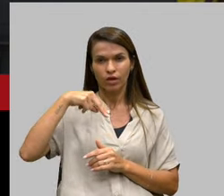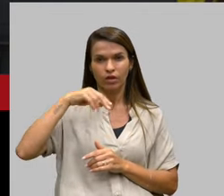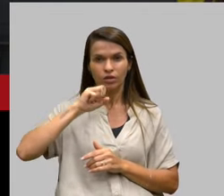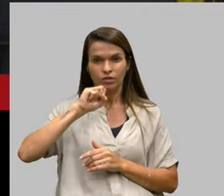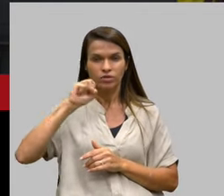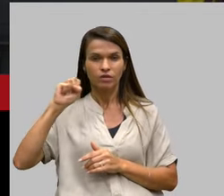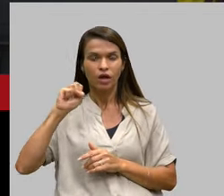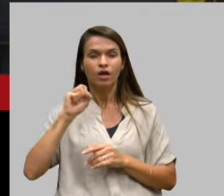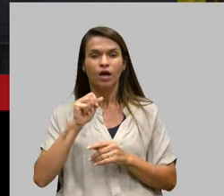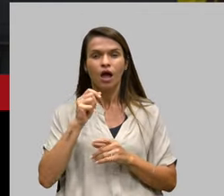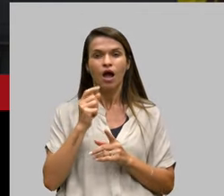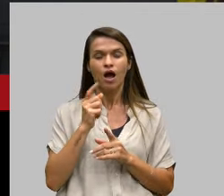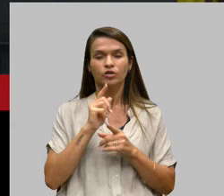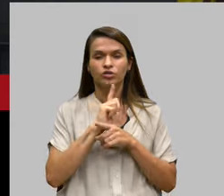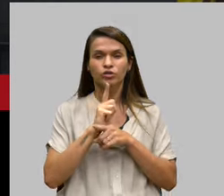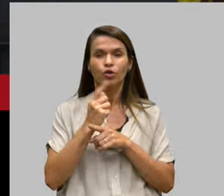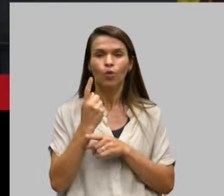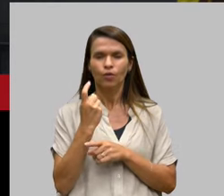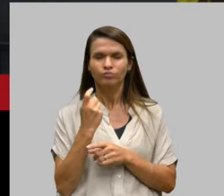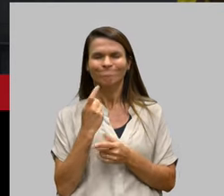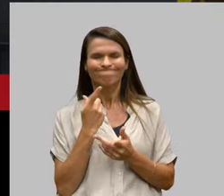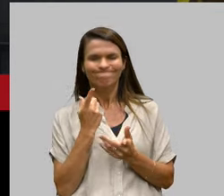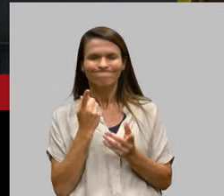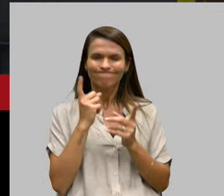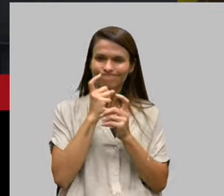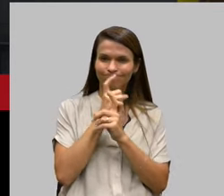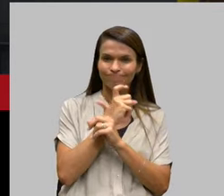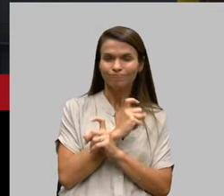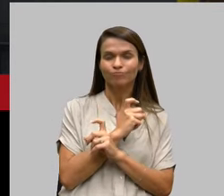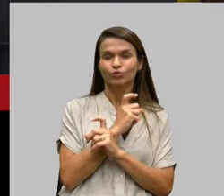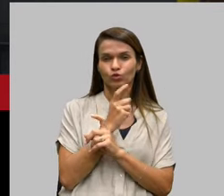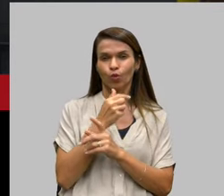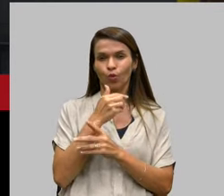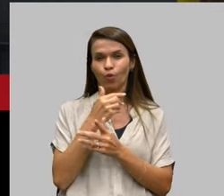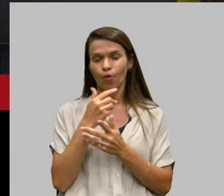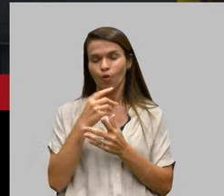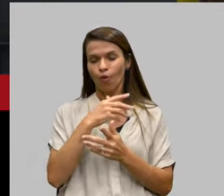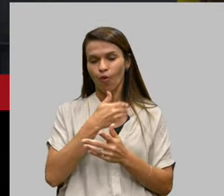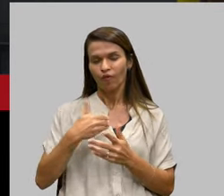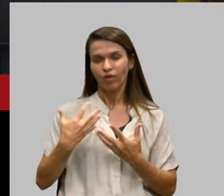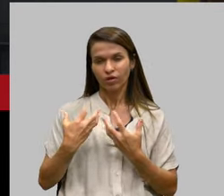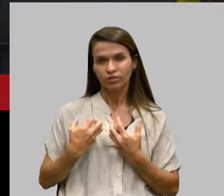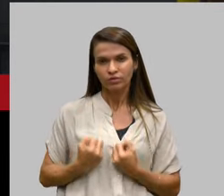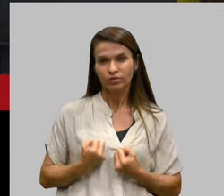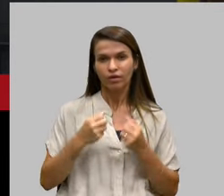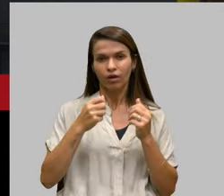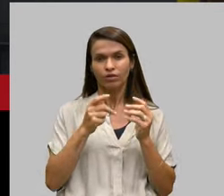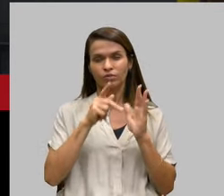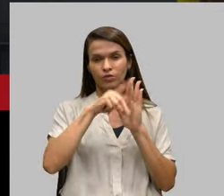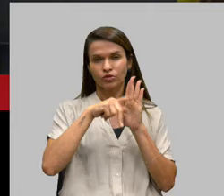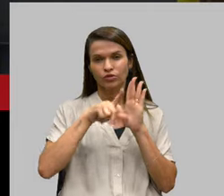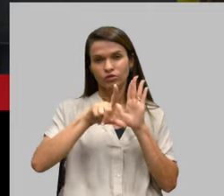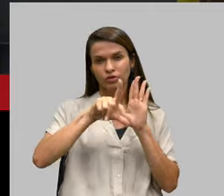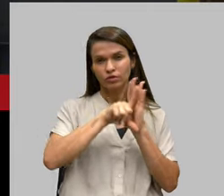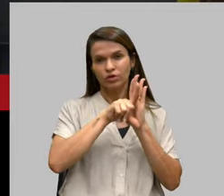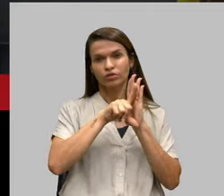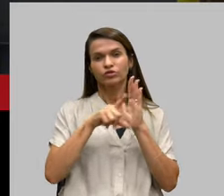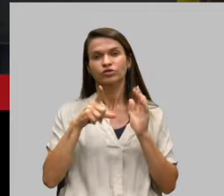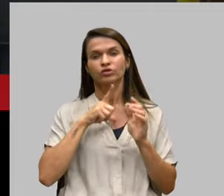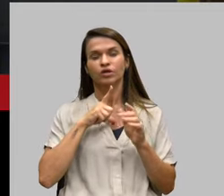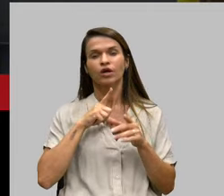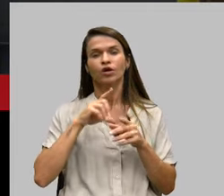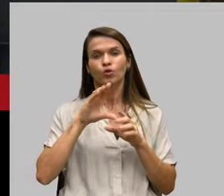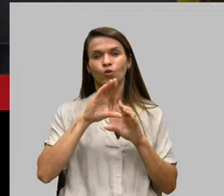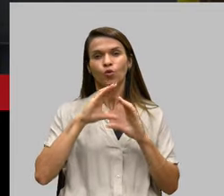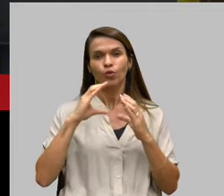gestora única há bastante resistência por parte do governo desse projeto de lei que está lá no Congresso aí eu não vou citar